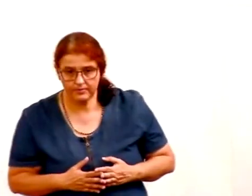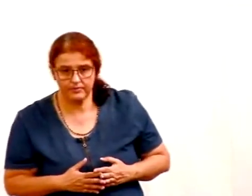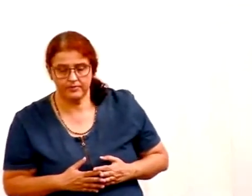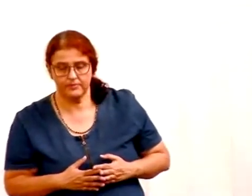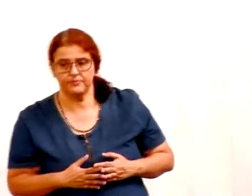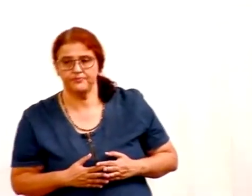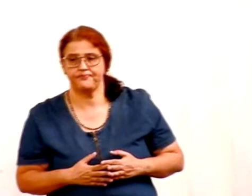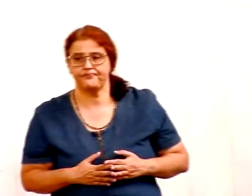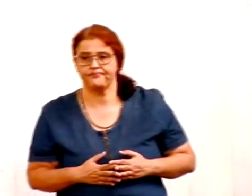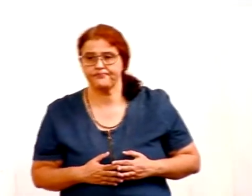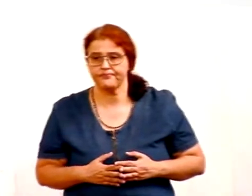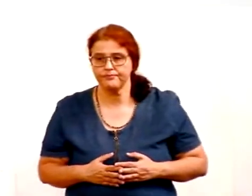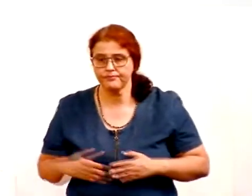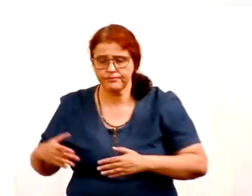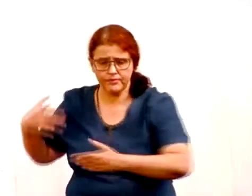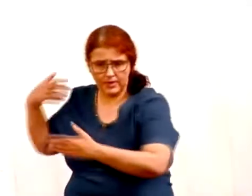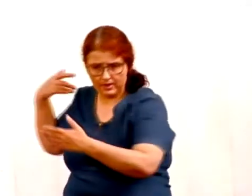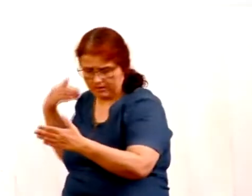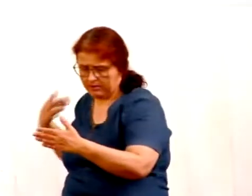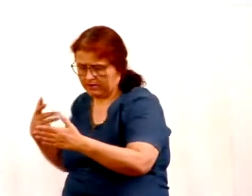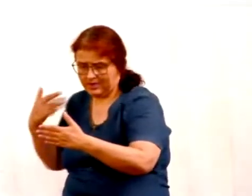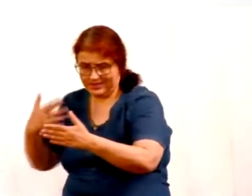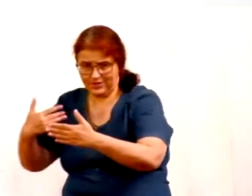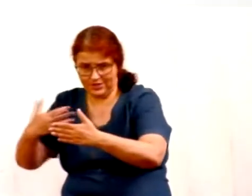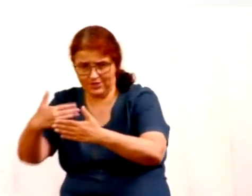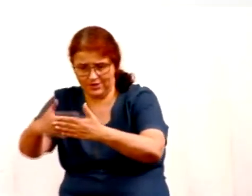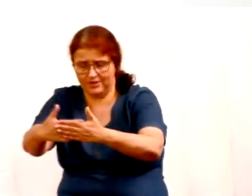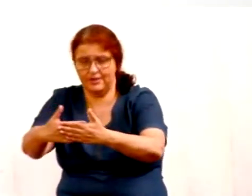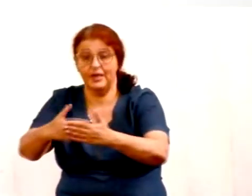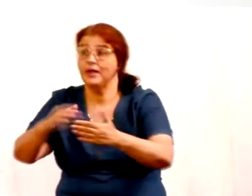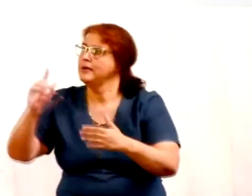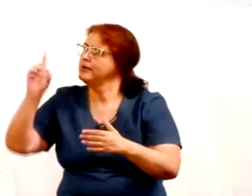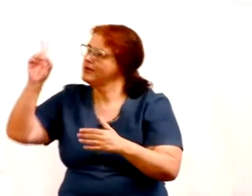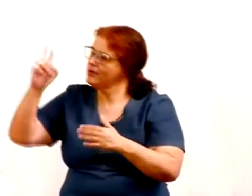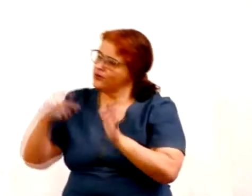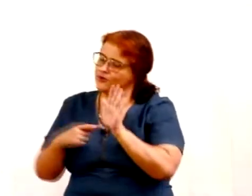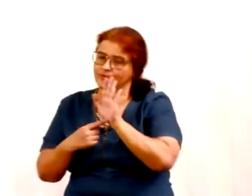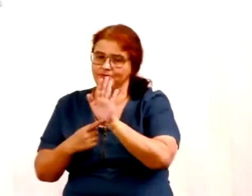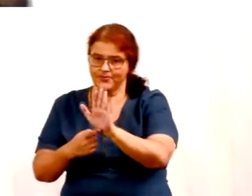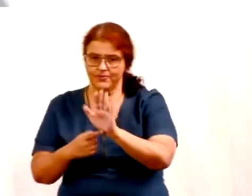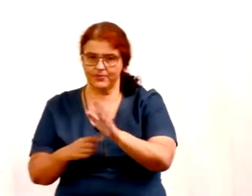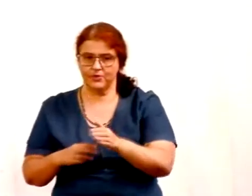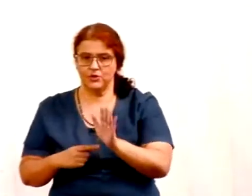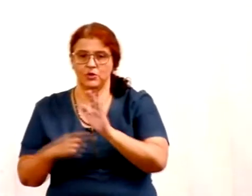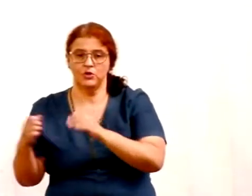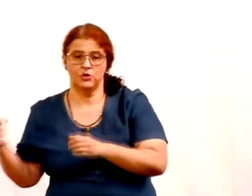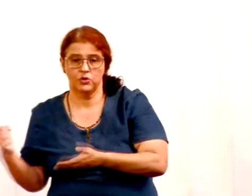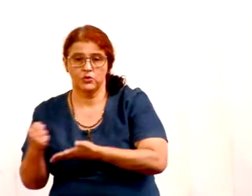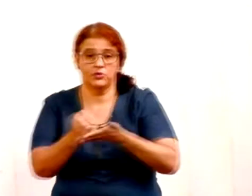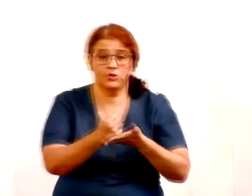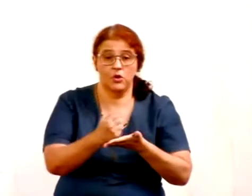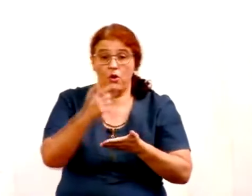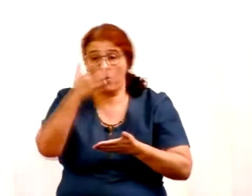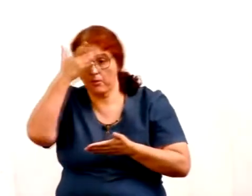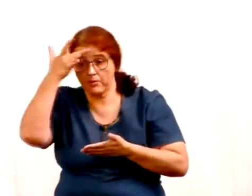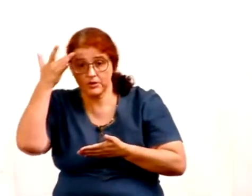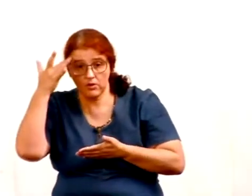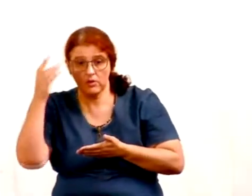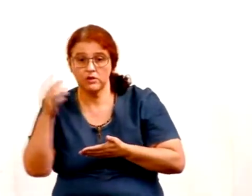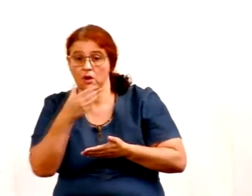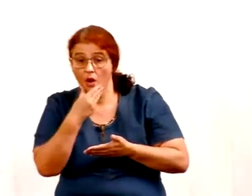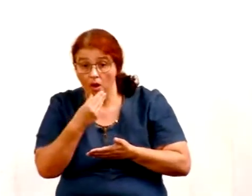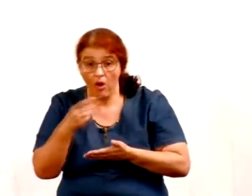homens, Abraão, Isaque, Jacó, José. Muito tempo depois, Moisés. O povo